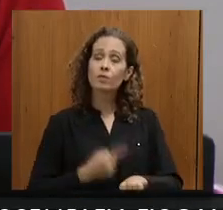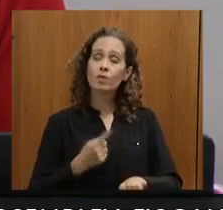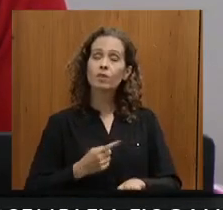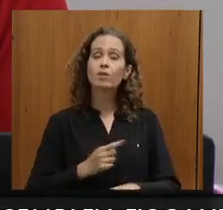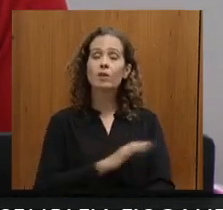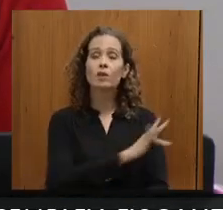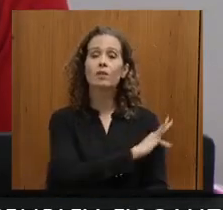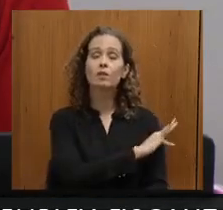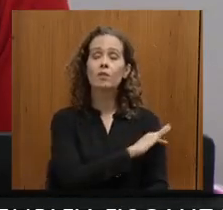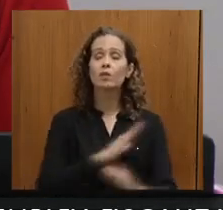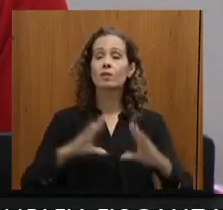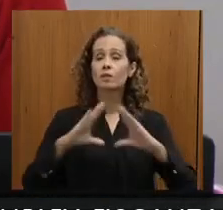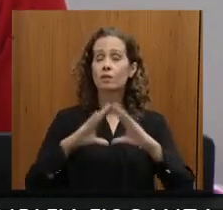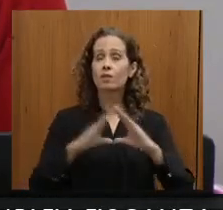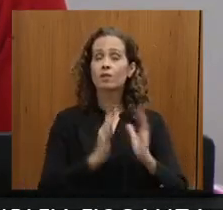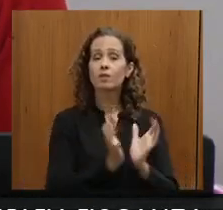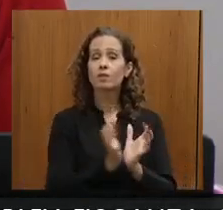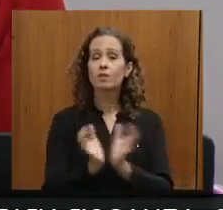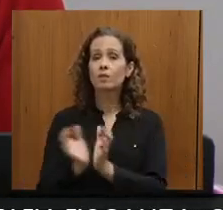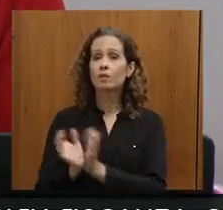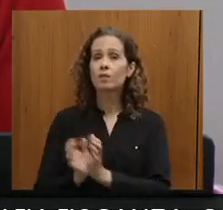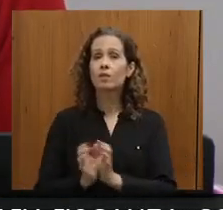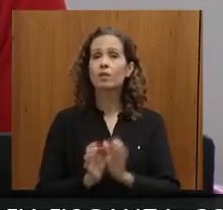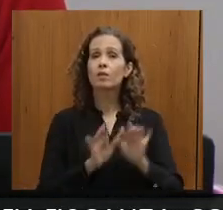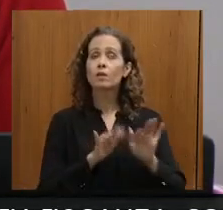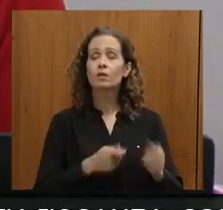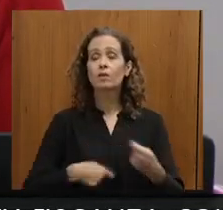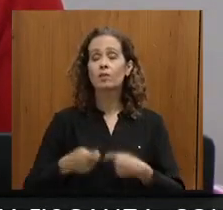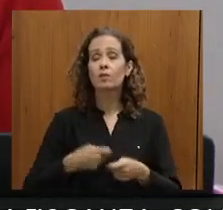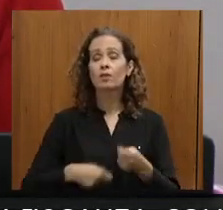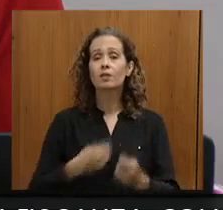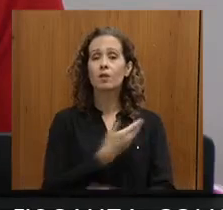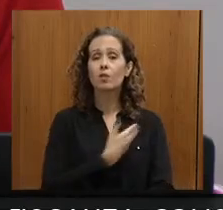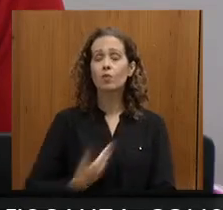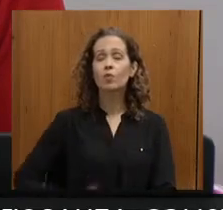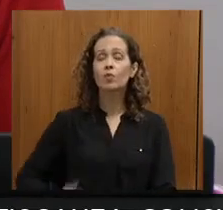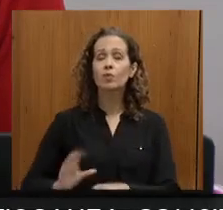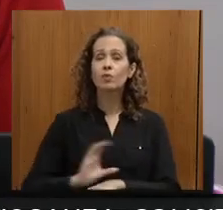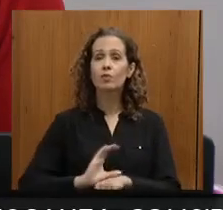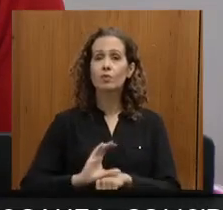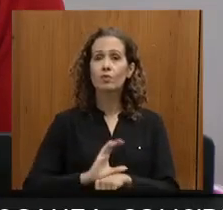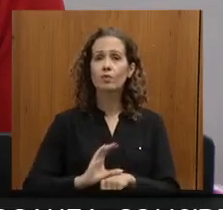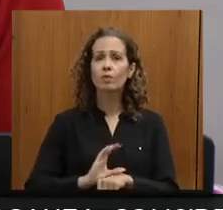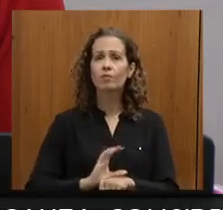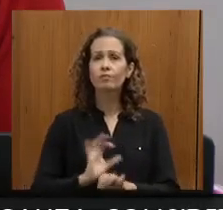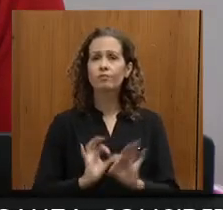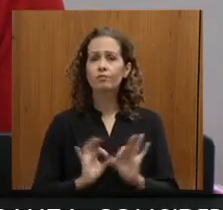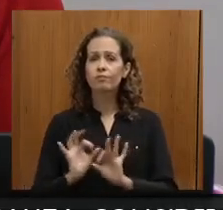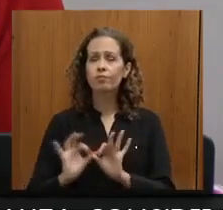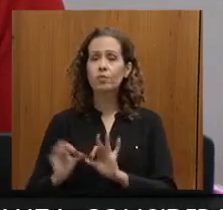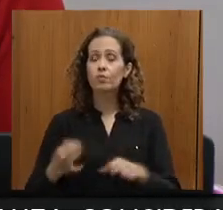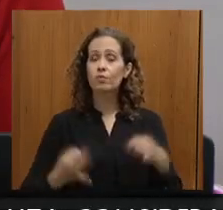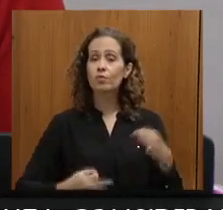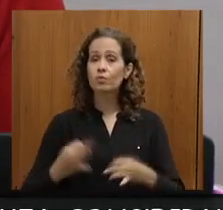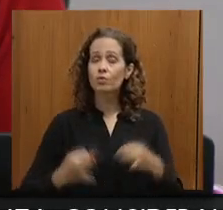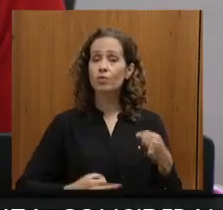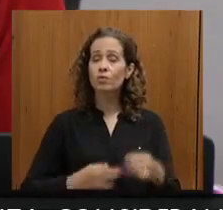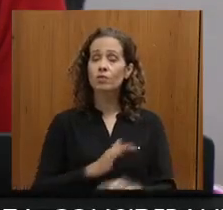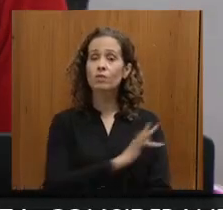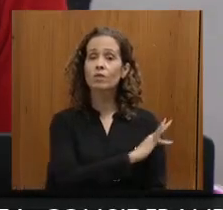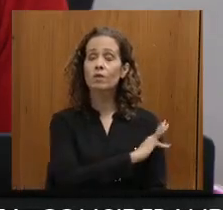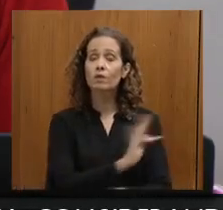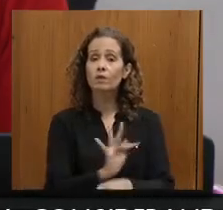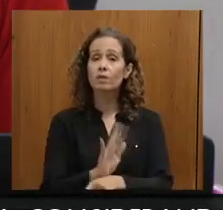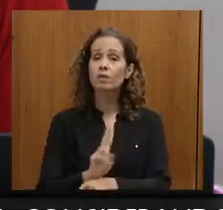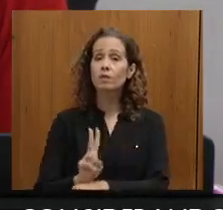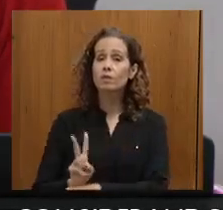Fiscaliza nas comissões de redação, administração pública, Constituição e Justiça, fiscalização financeira